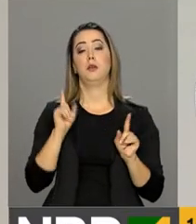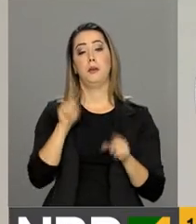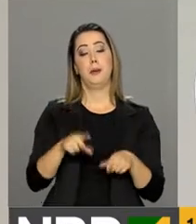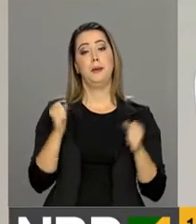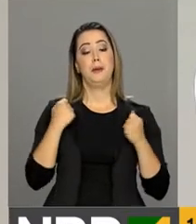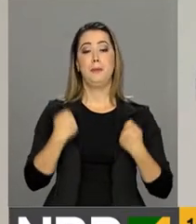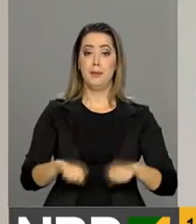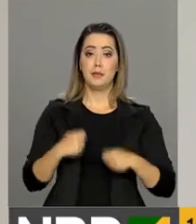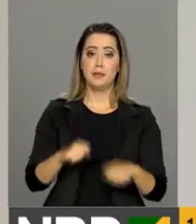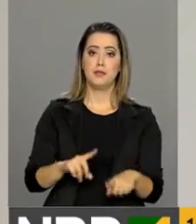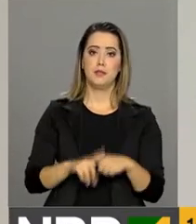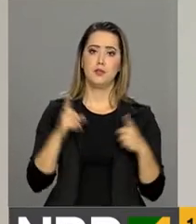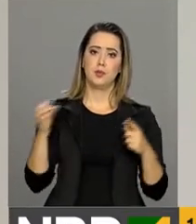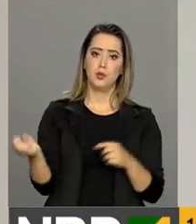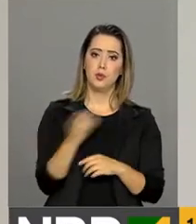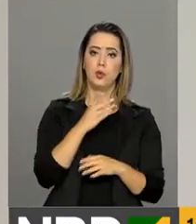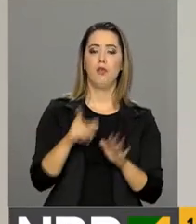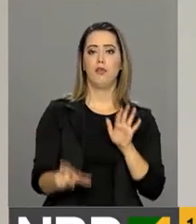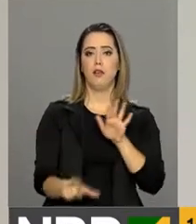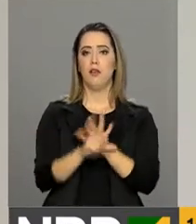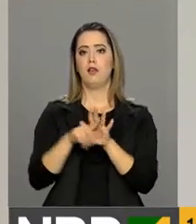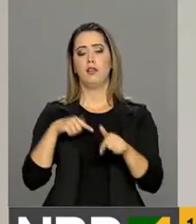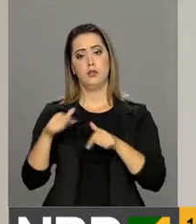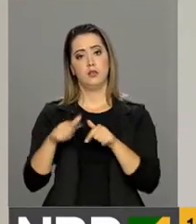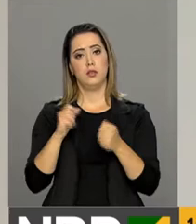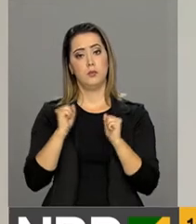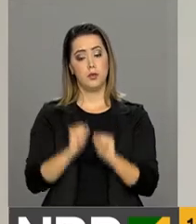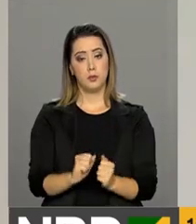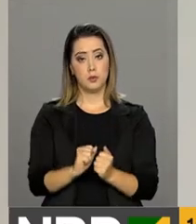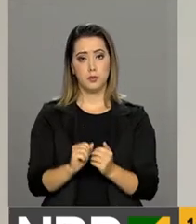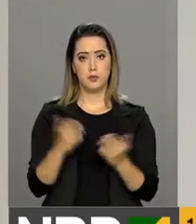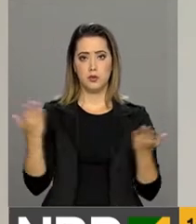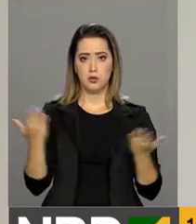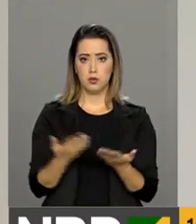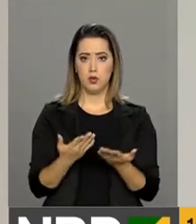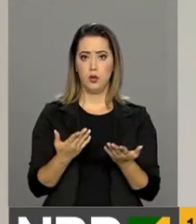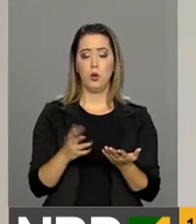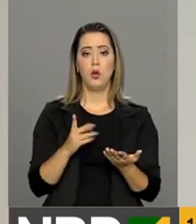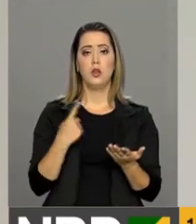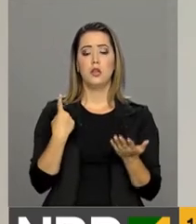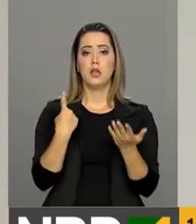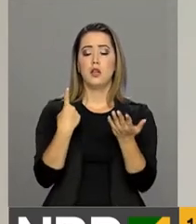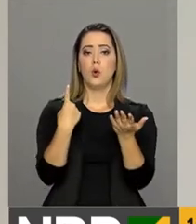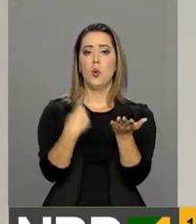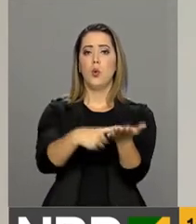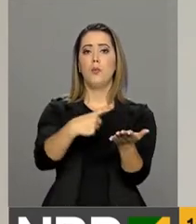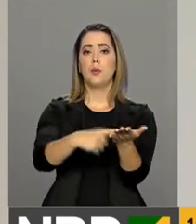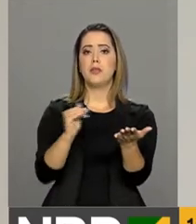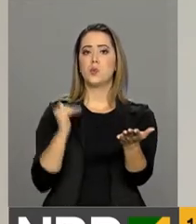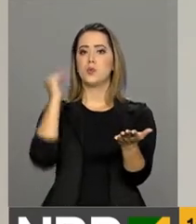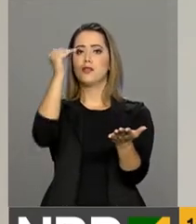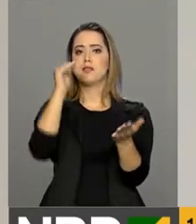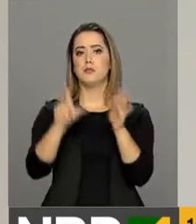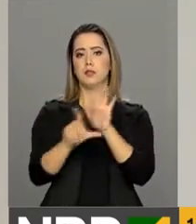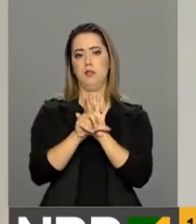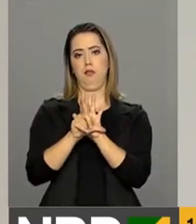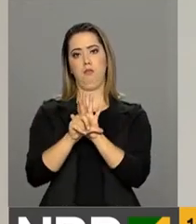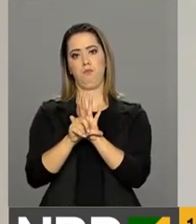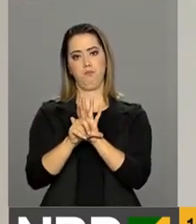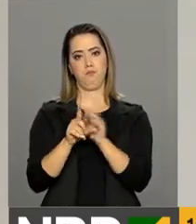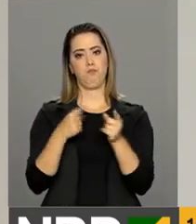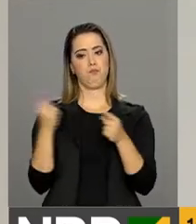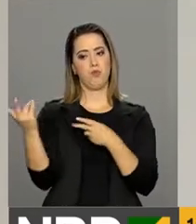em face da modernização trabalhista que permite o chamado acordado sobre o legislado ou seja quando duas vontades